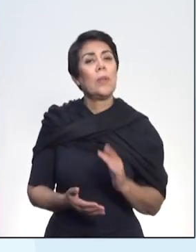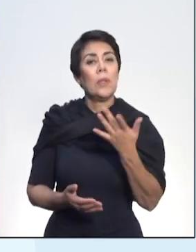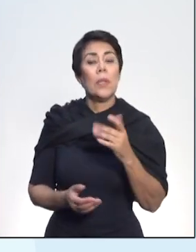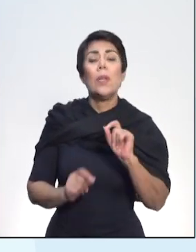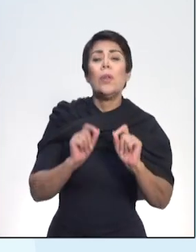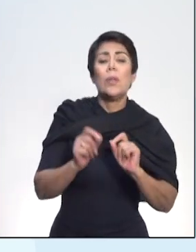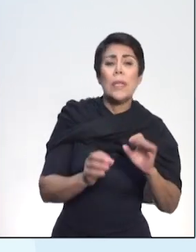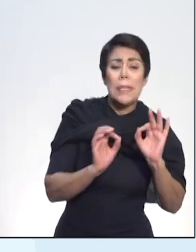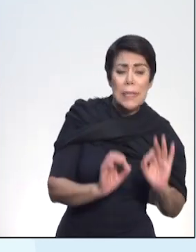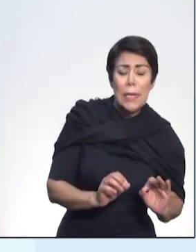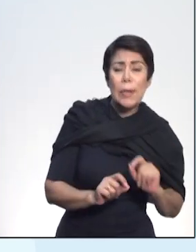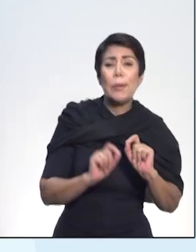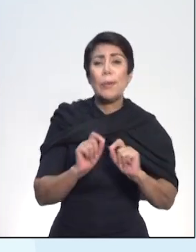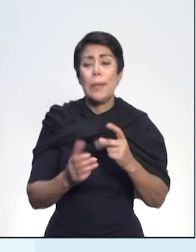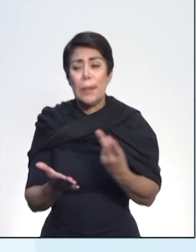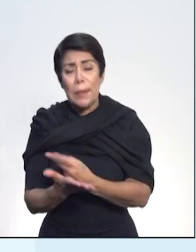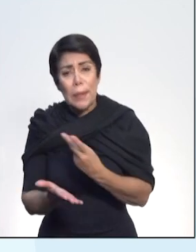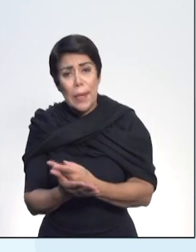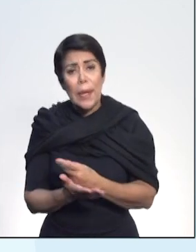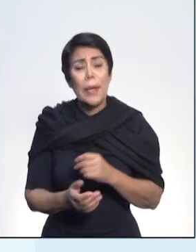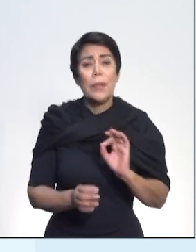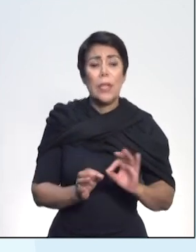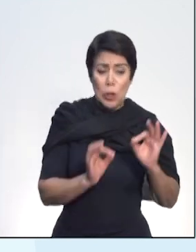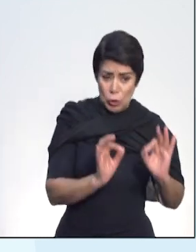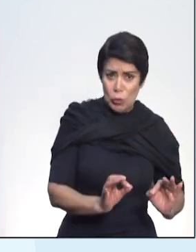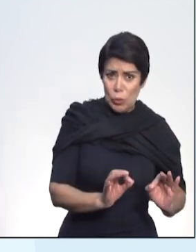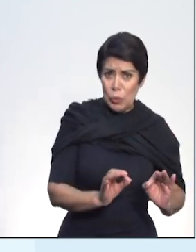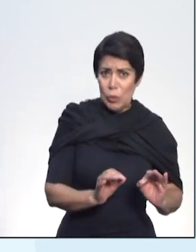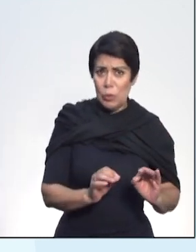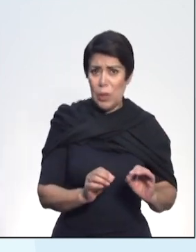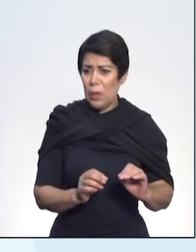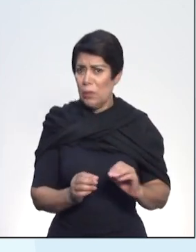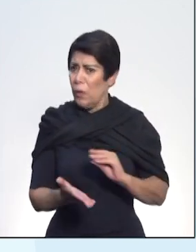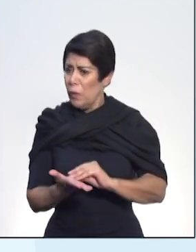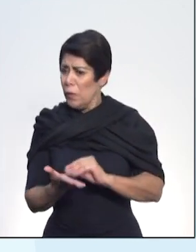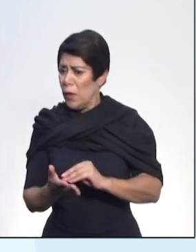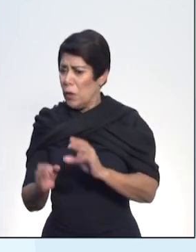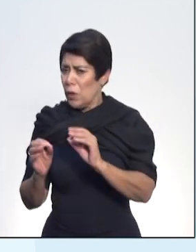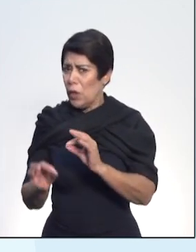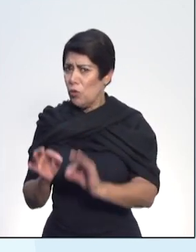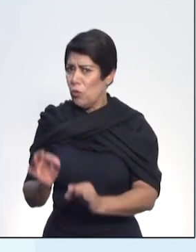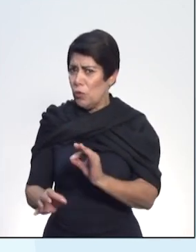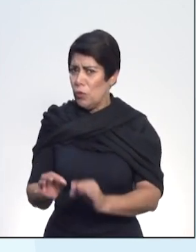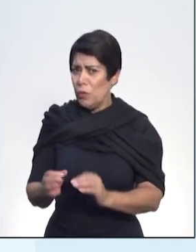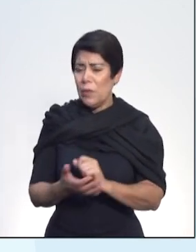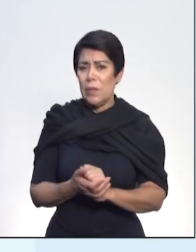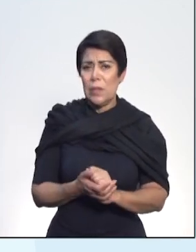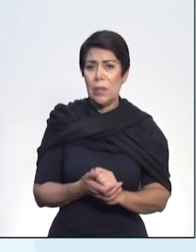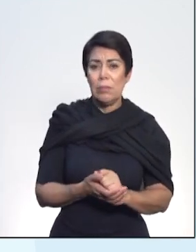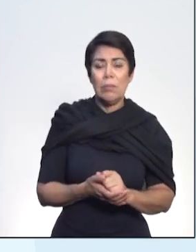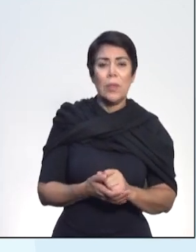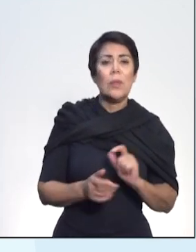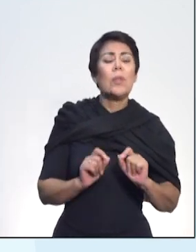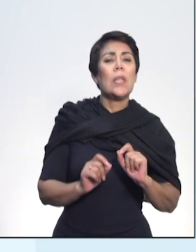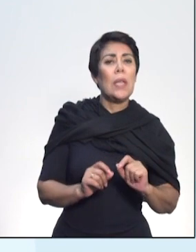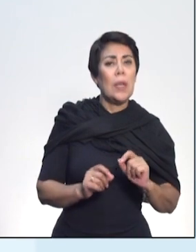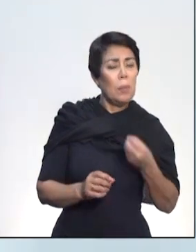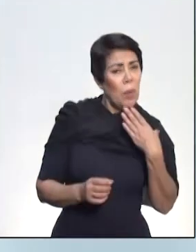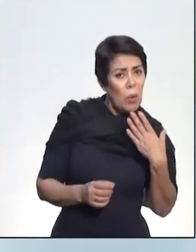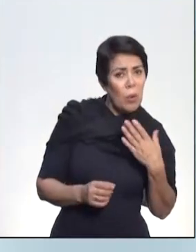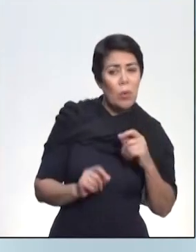certo e errado, a gente define o que é justo e injusto. E lembrando que isso que é certo e errado, que a gente toma